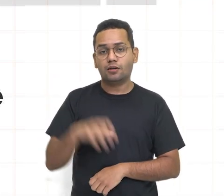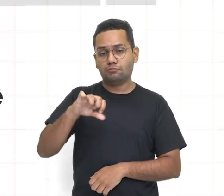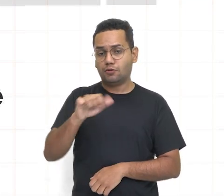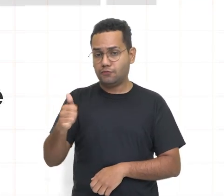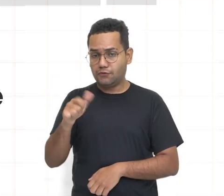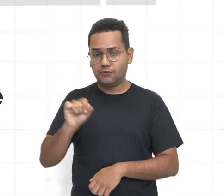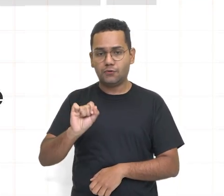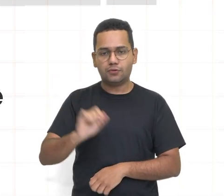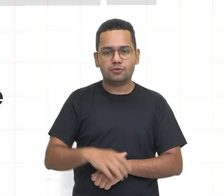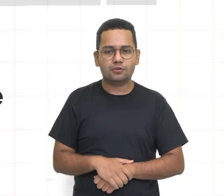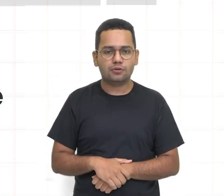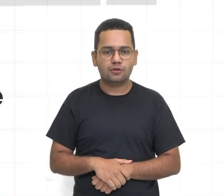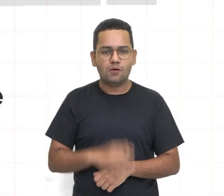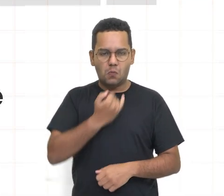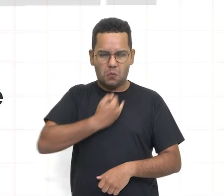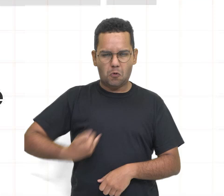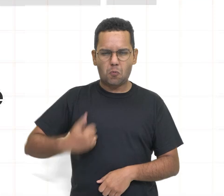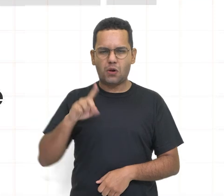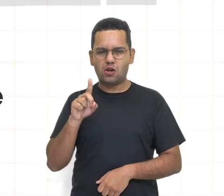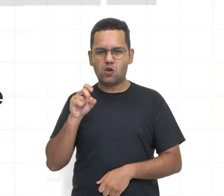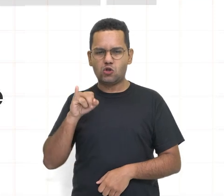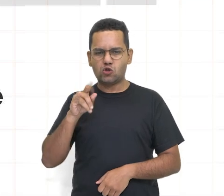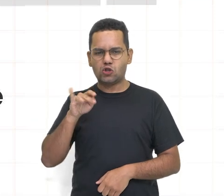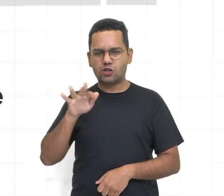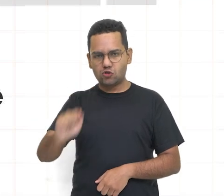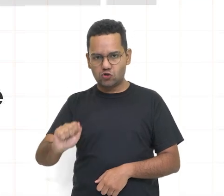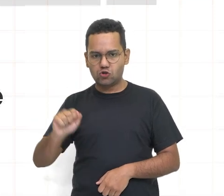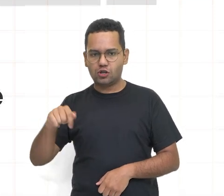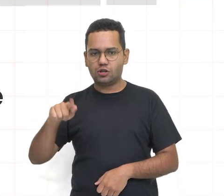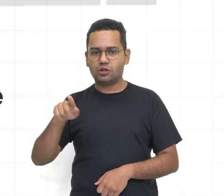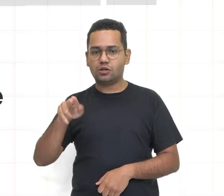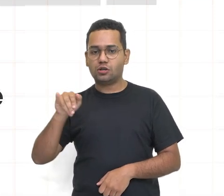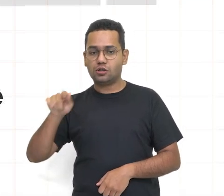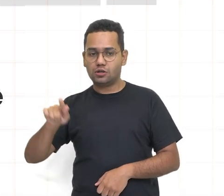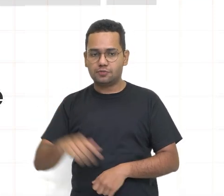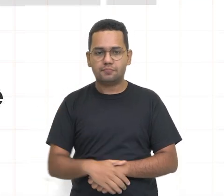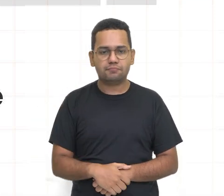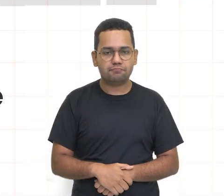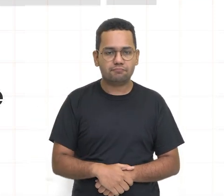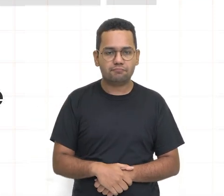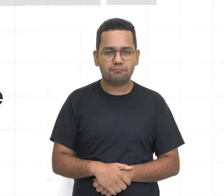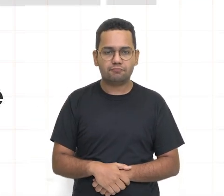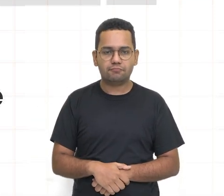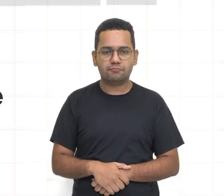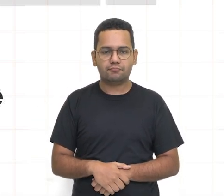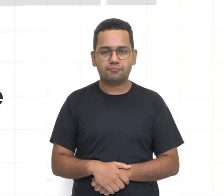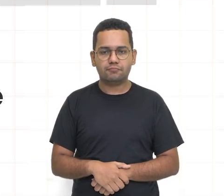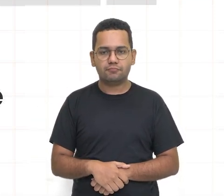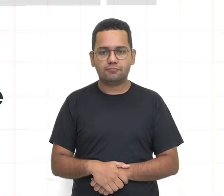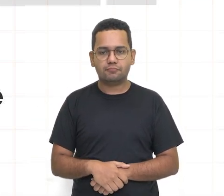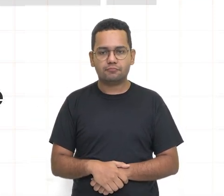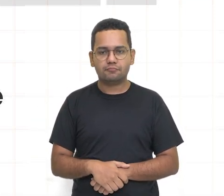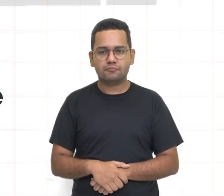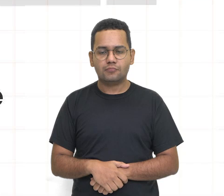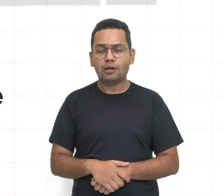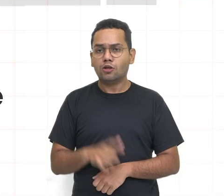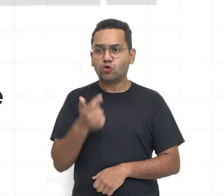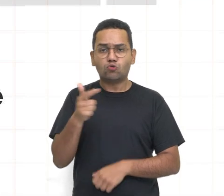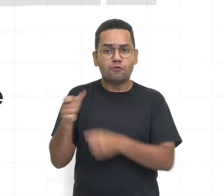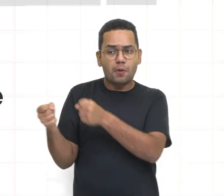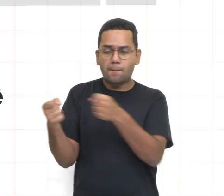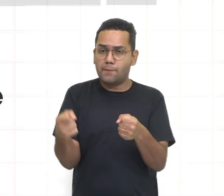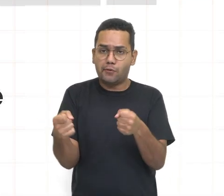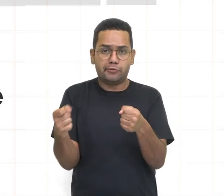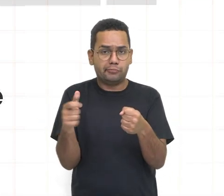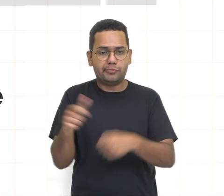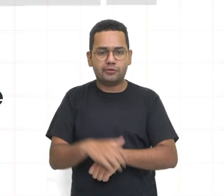1911. Em 1911, a dinastia Manchu, ou dinastia Qin, foi destituída